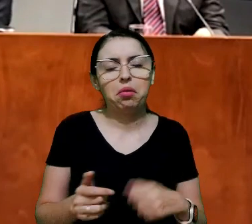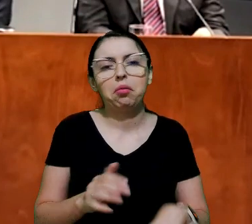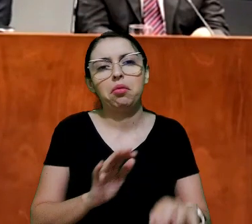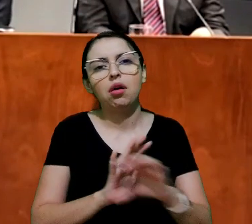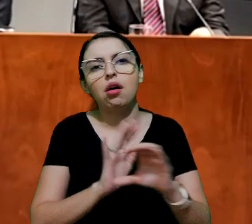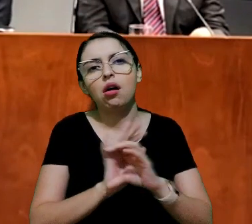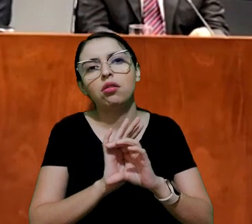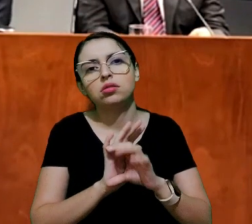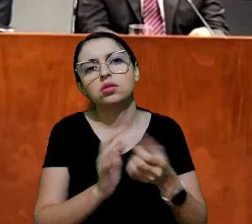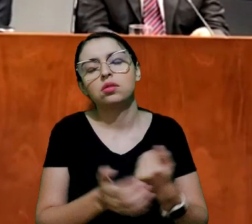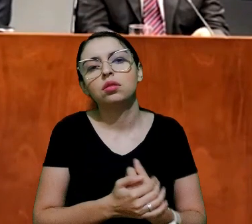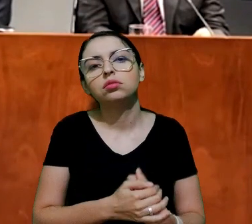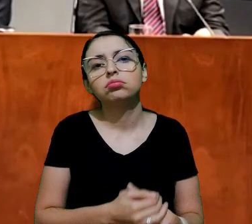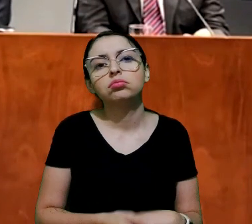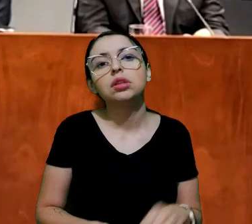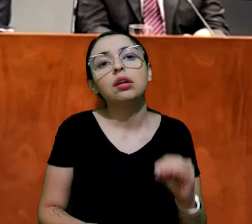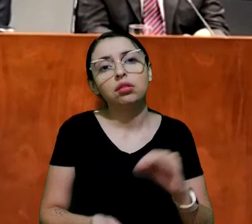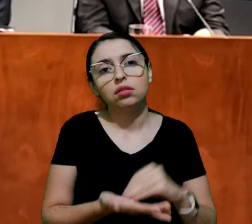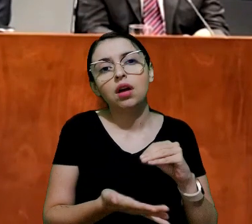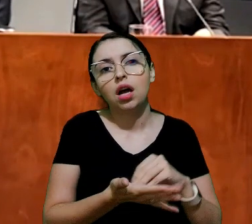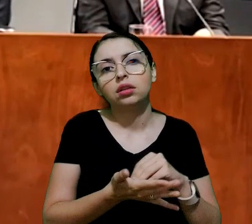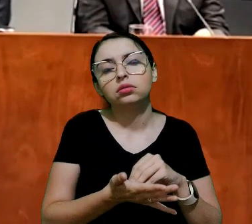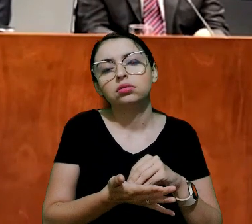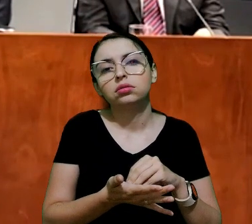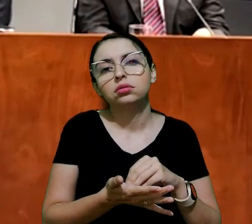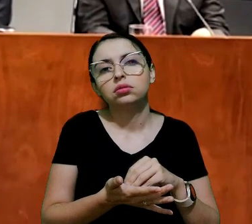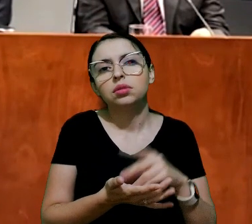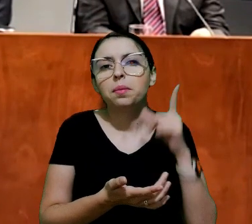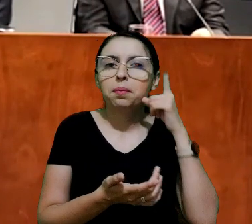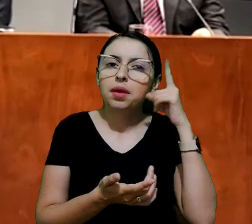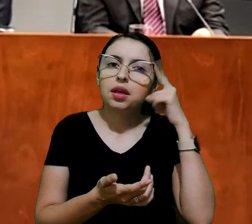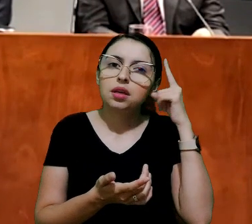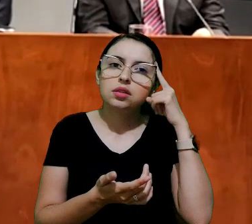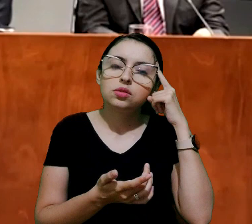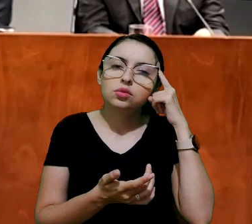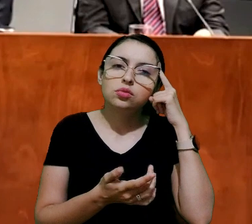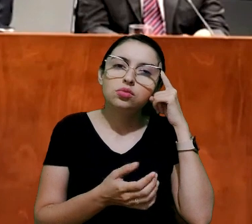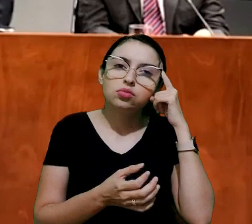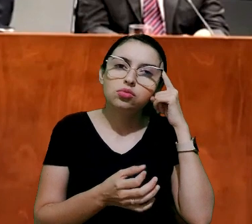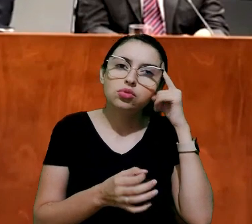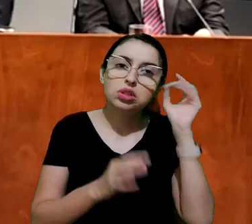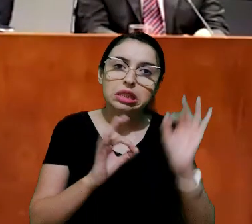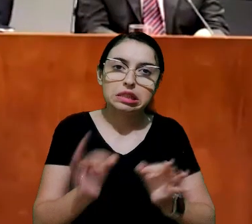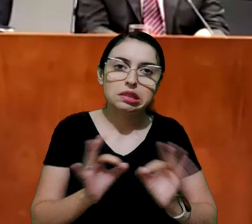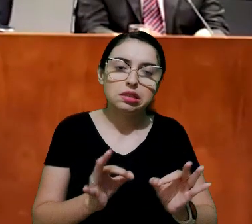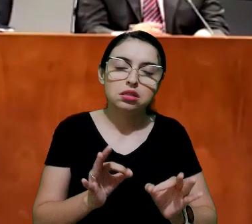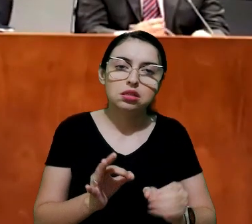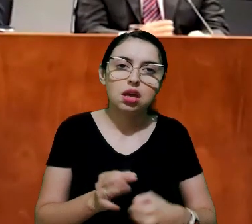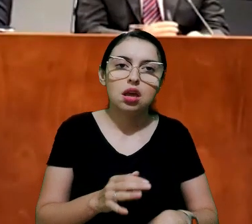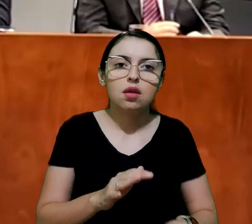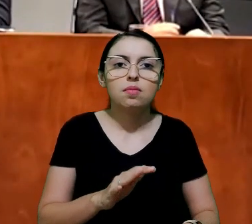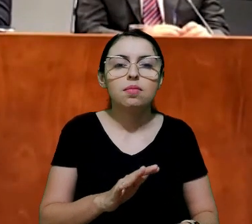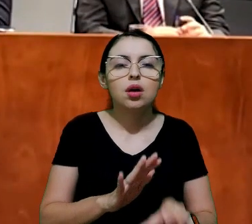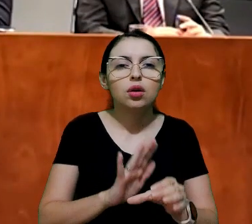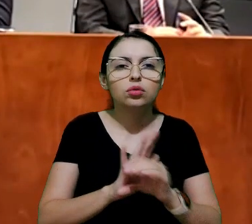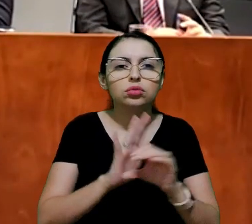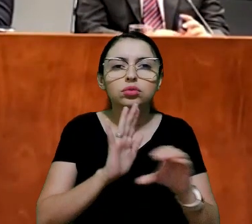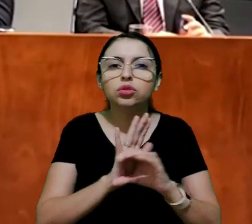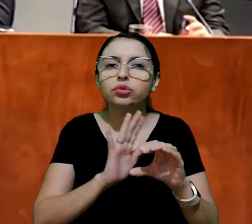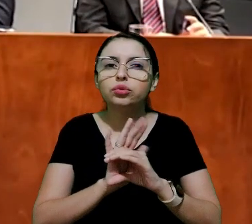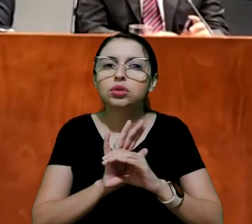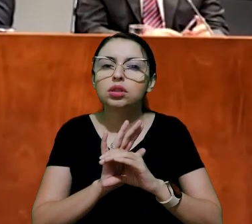E a senhora mencionou o código. De fato, eu penso também que o